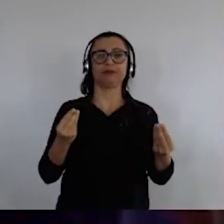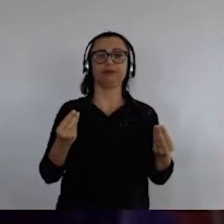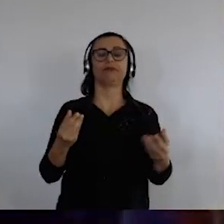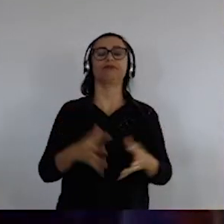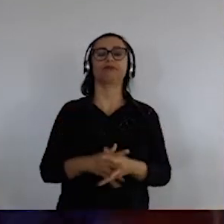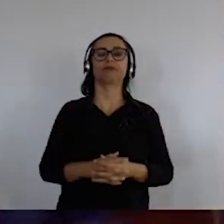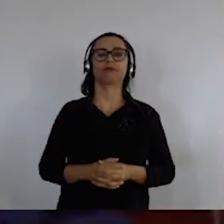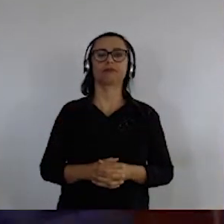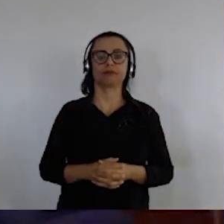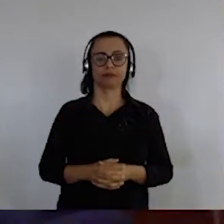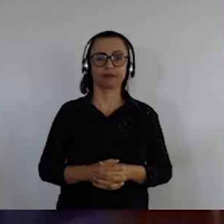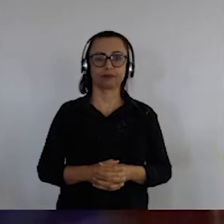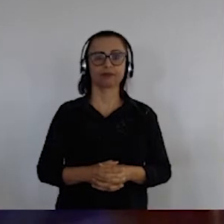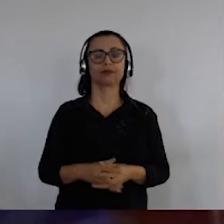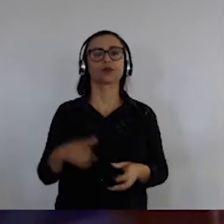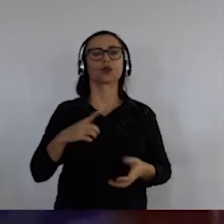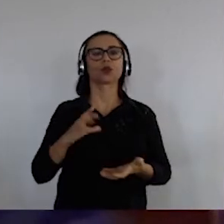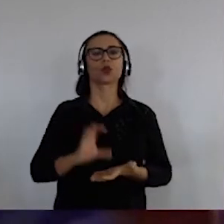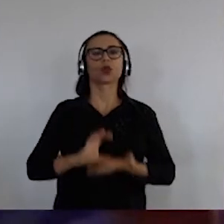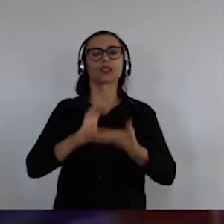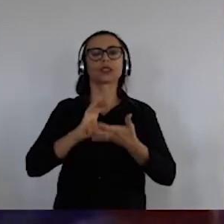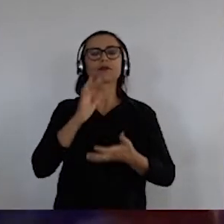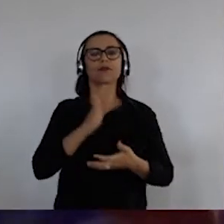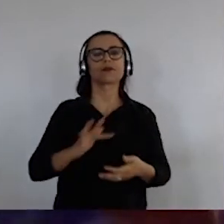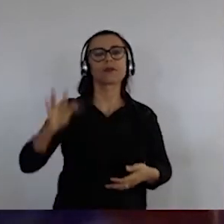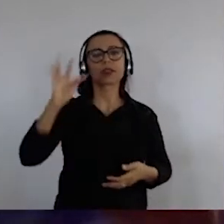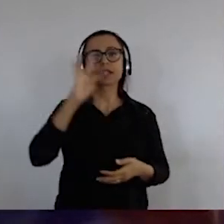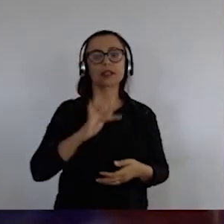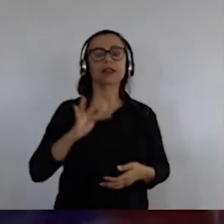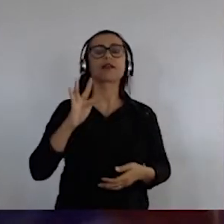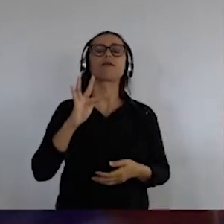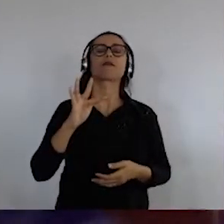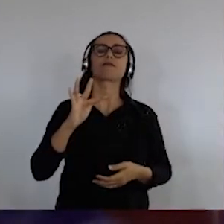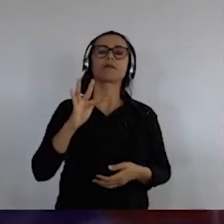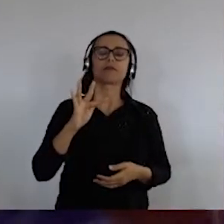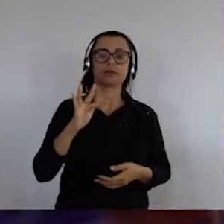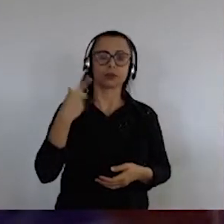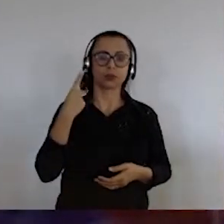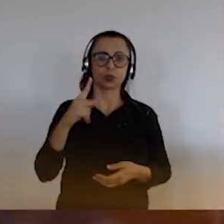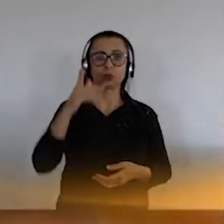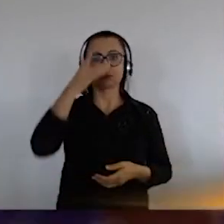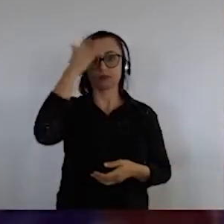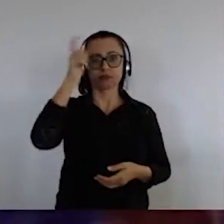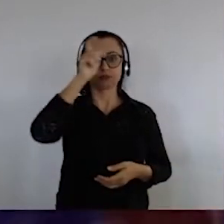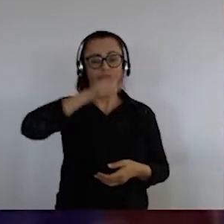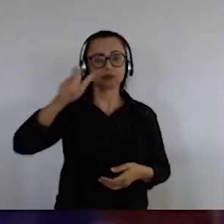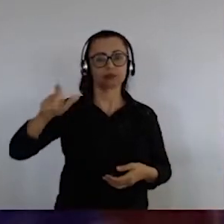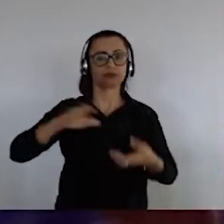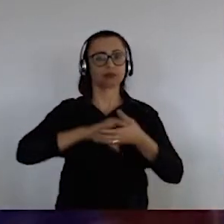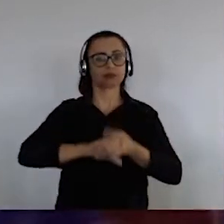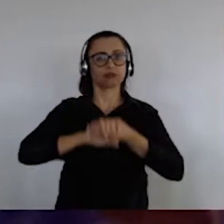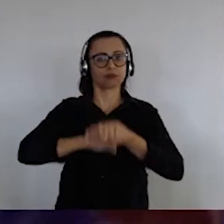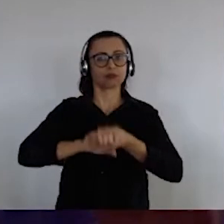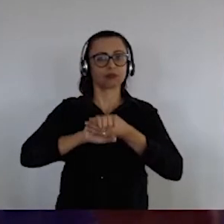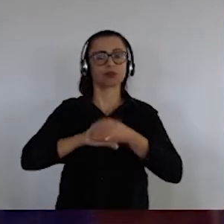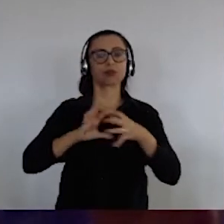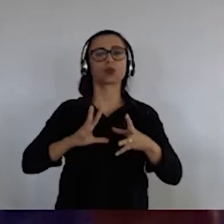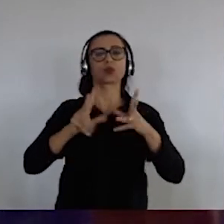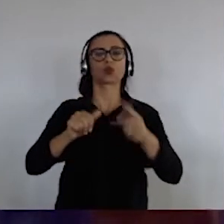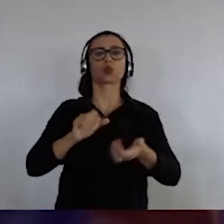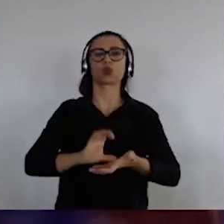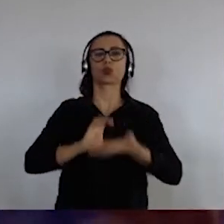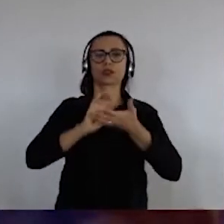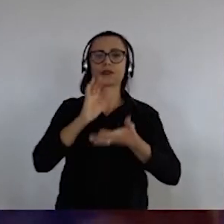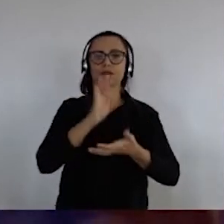querido conselheiro federal, Alexandre Okuzuko, na tua pessoa, cumprimento a todo o Conselho